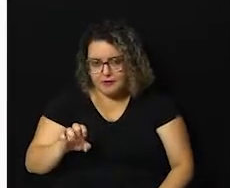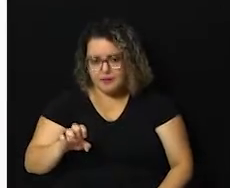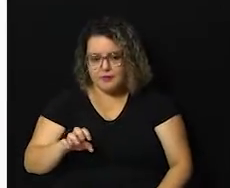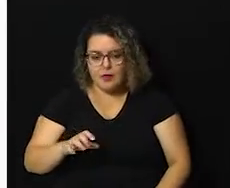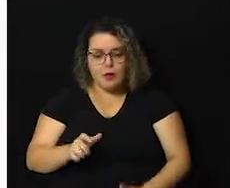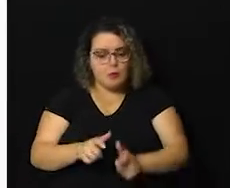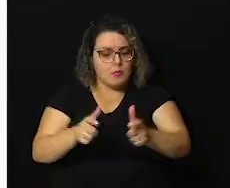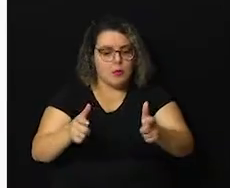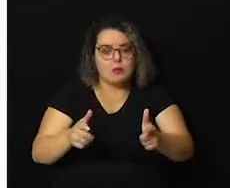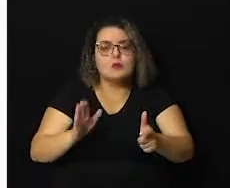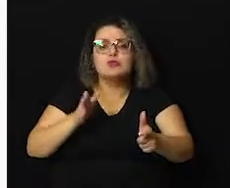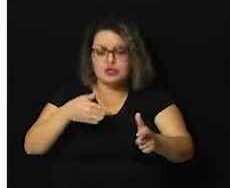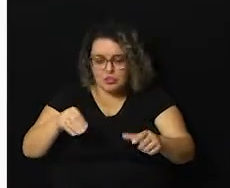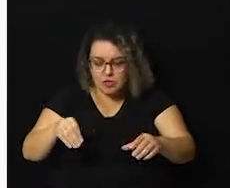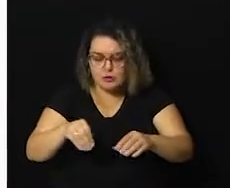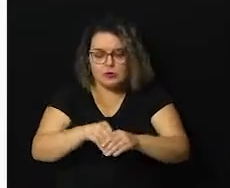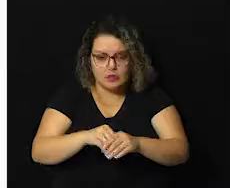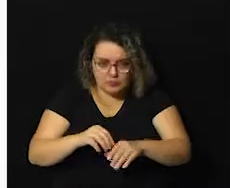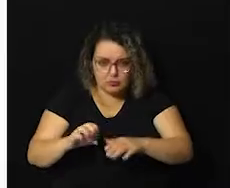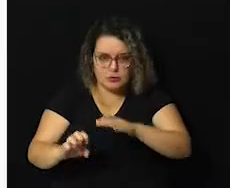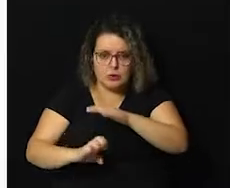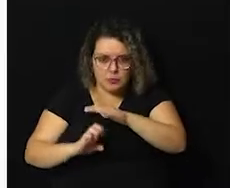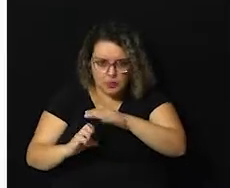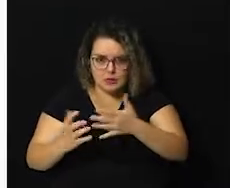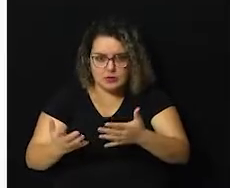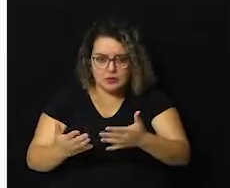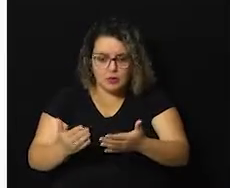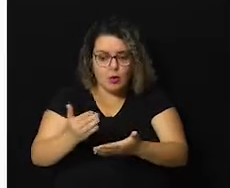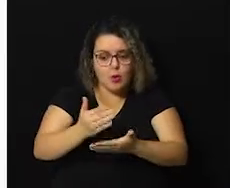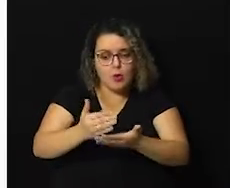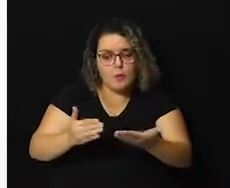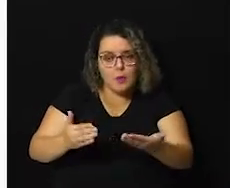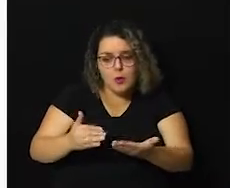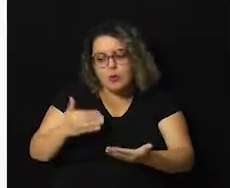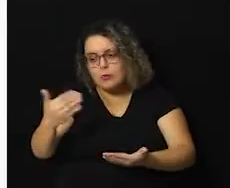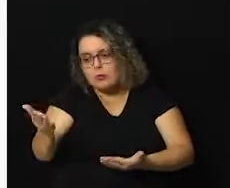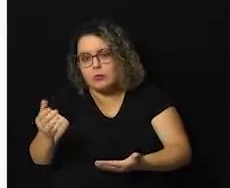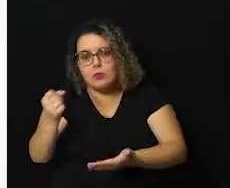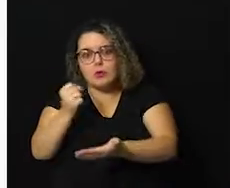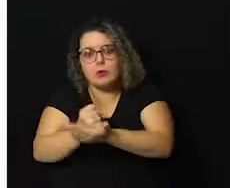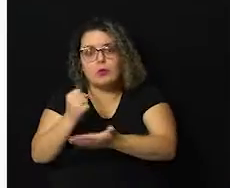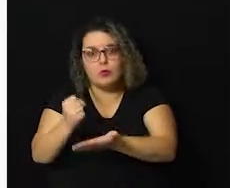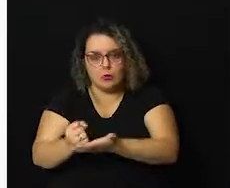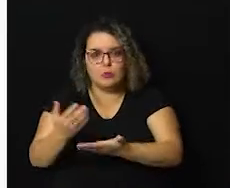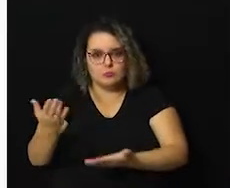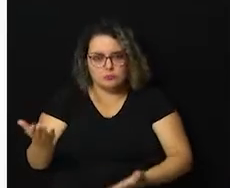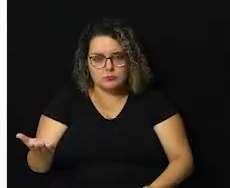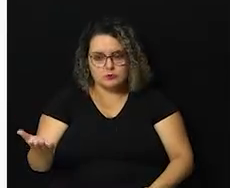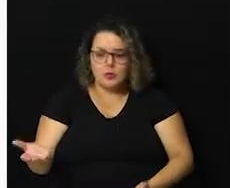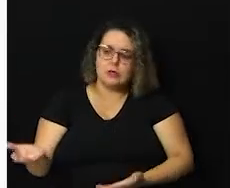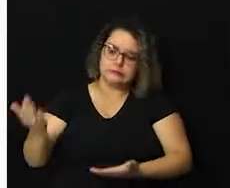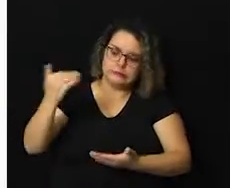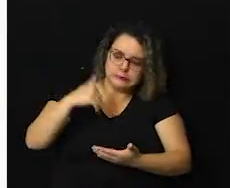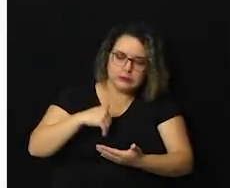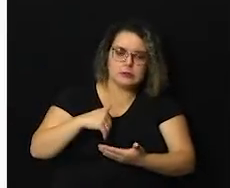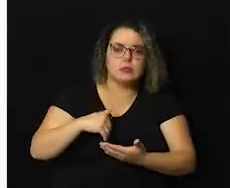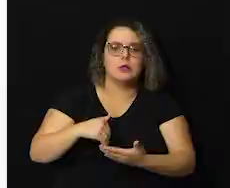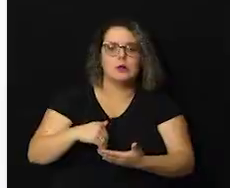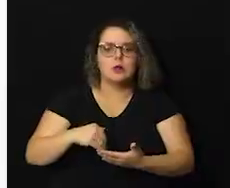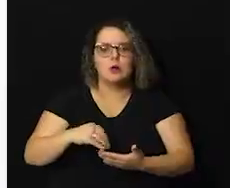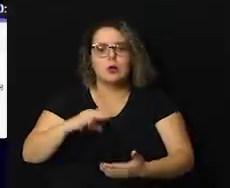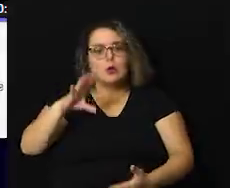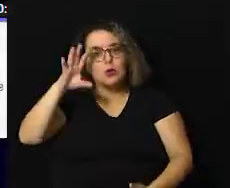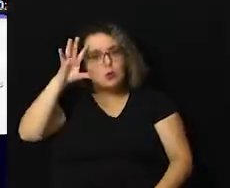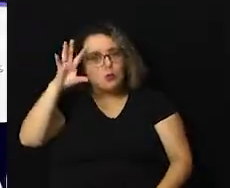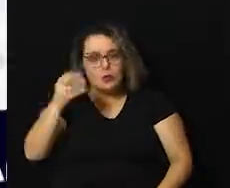Fire parte da equipe já estava dentro da empresa parte da equipe eu fui no mercado contratar trazer um